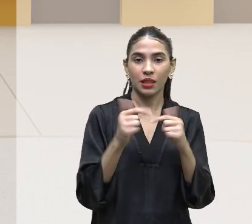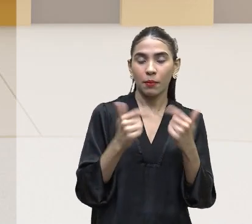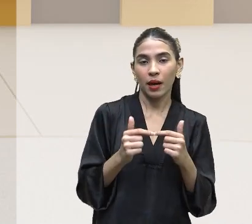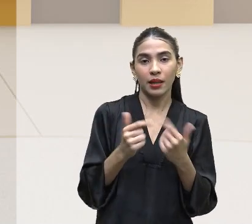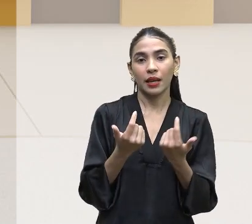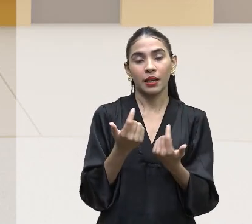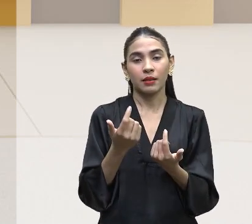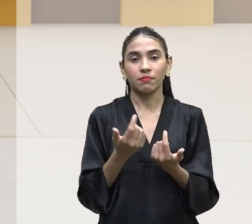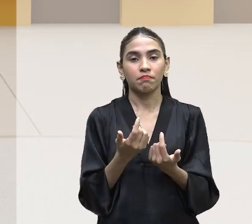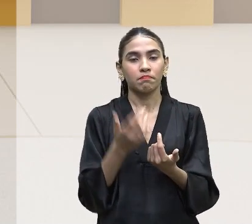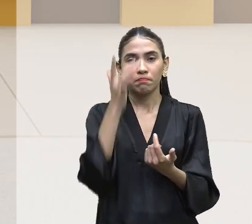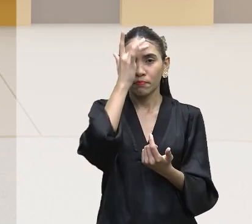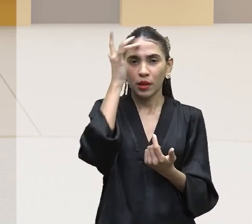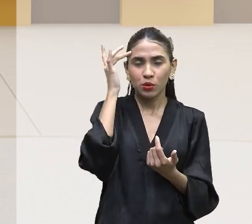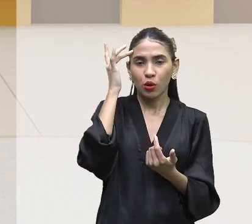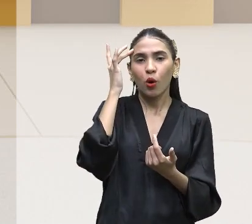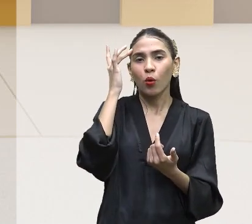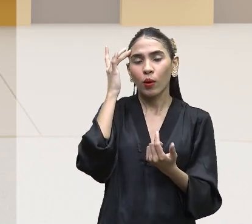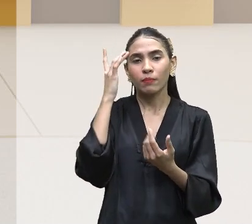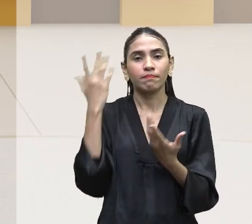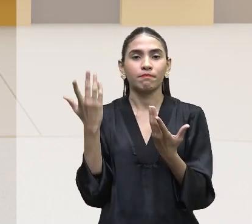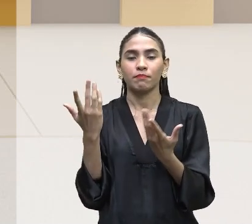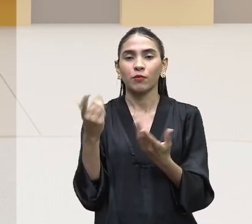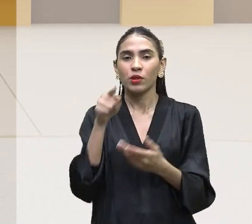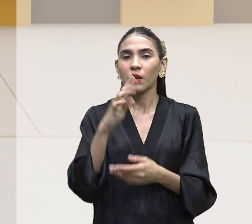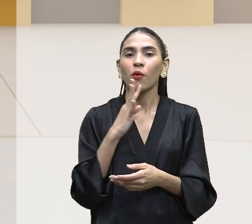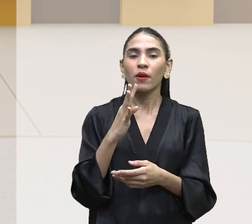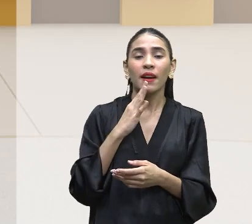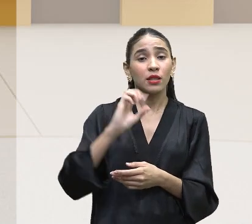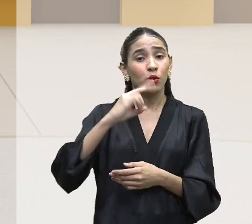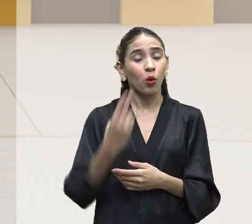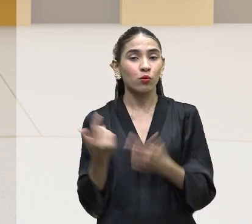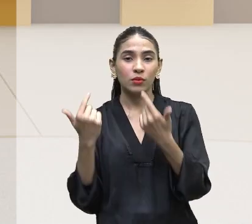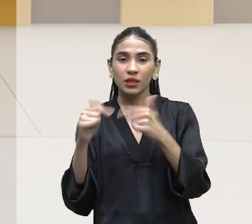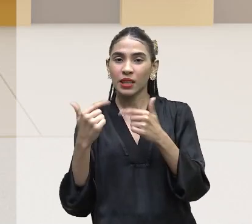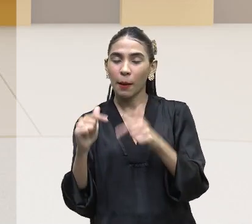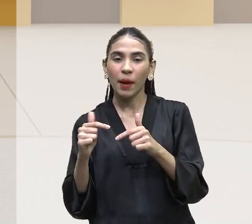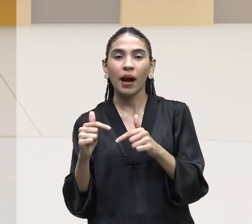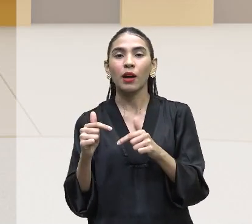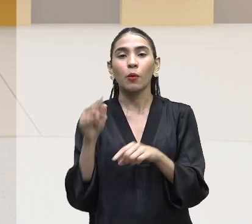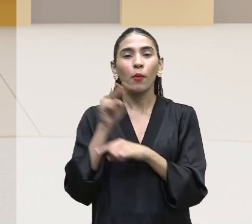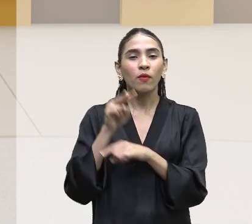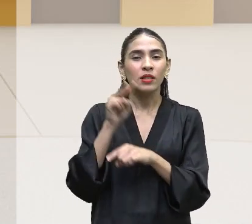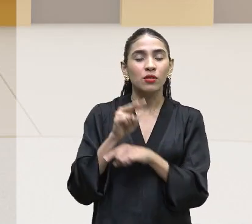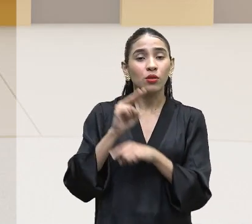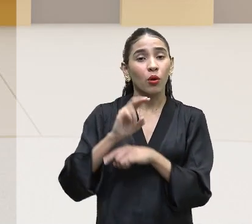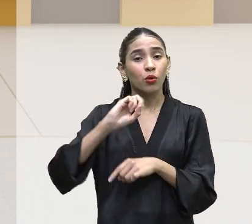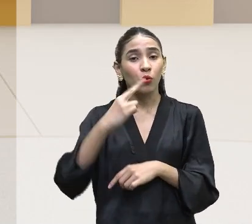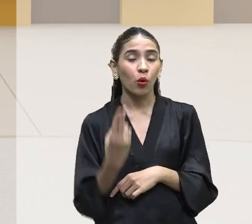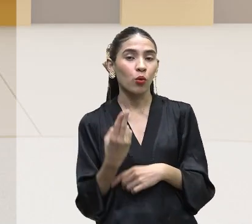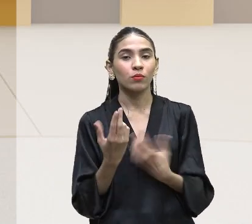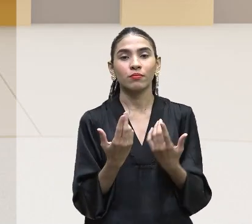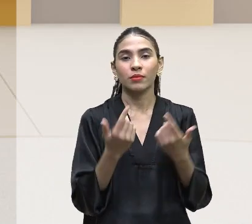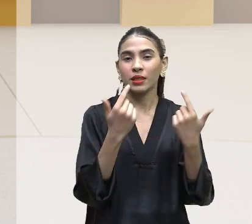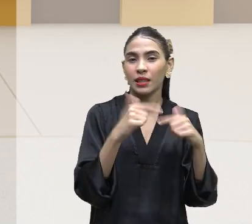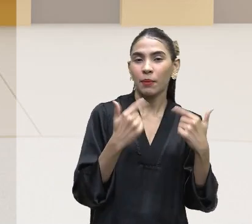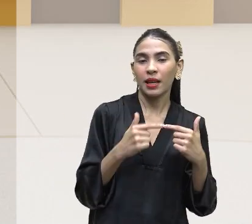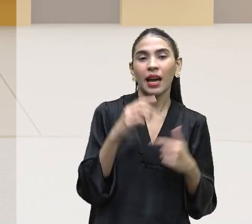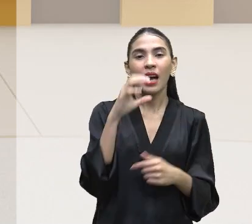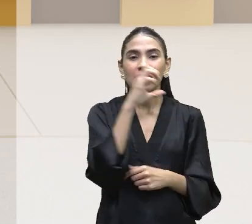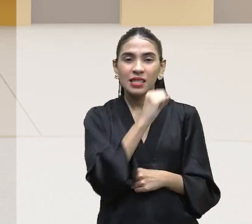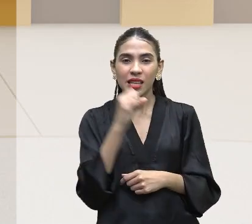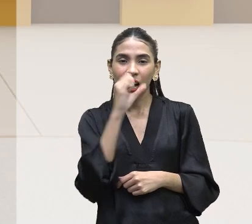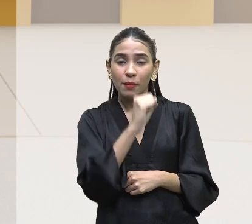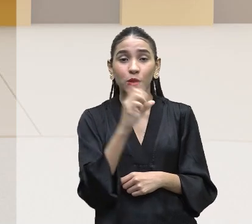alguém da sua vizinhança, você pode conseguir um trabalho temporário, você pode trabalhar aos finais de semana,